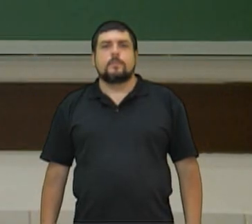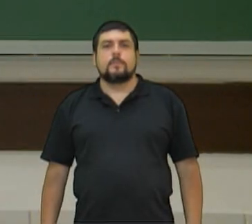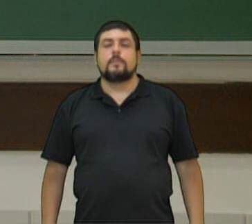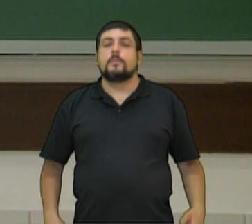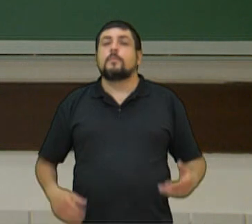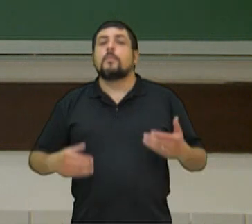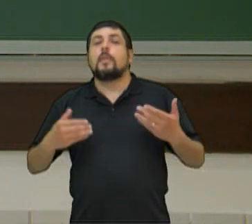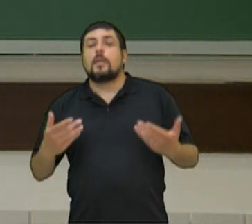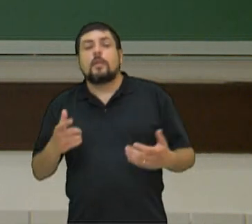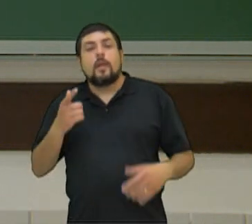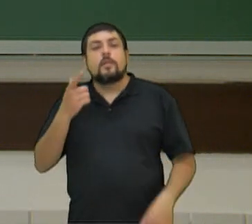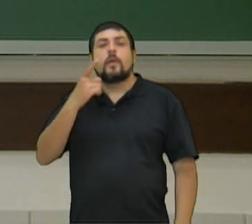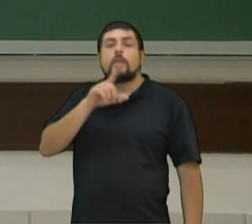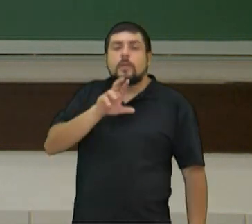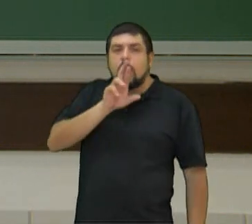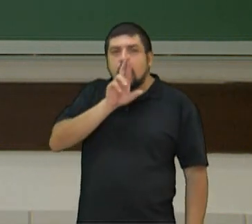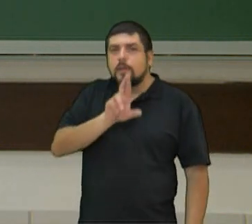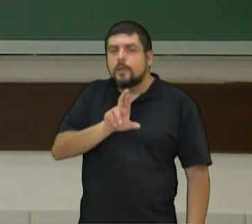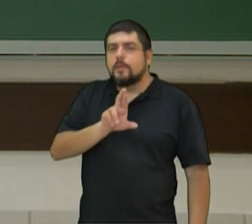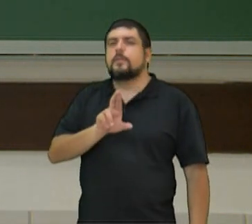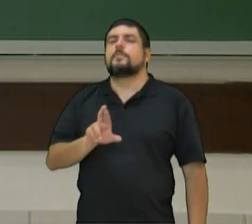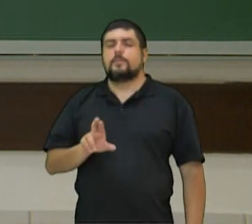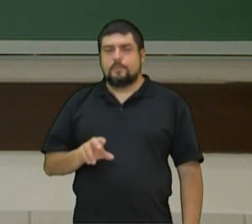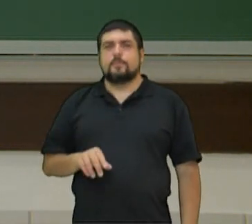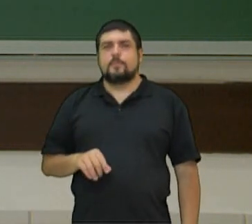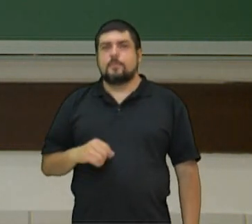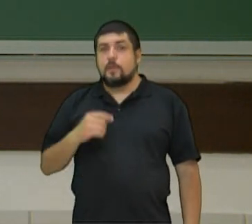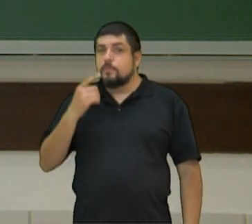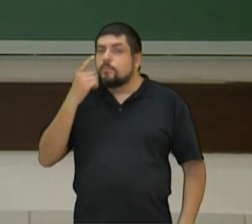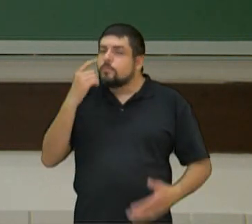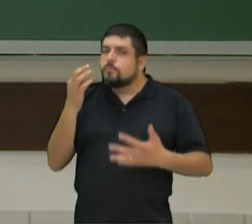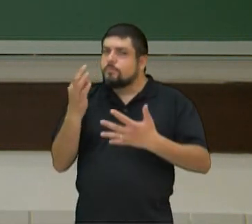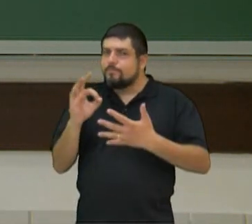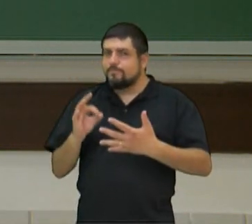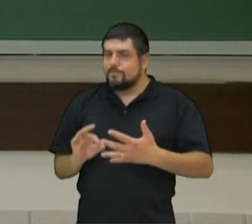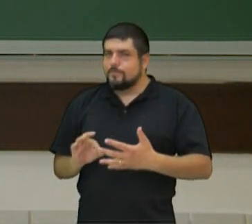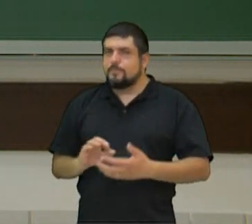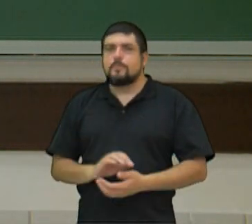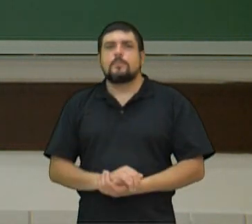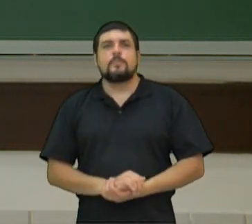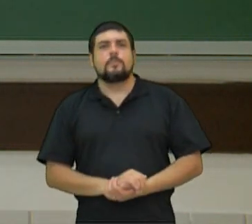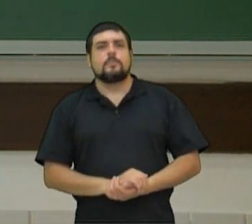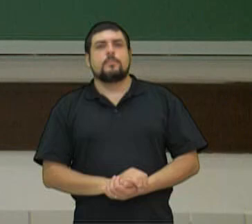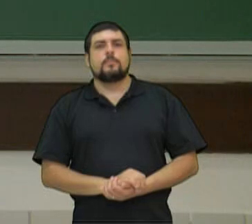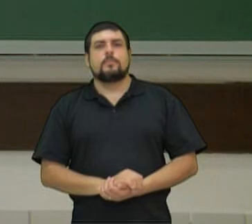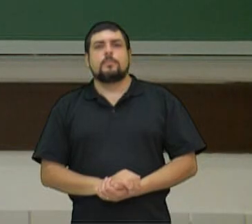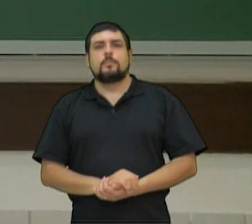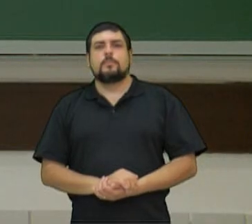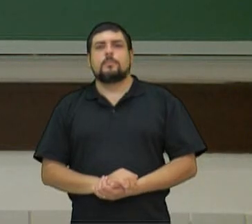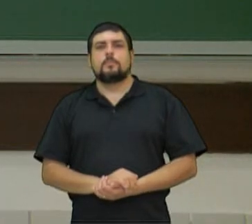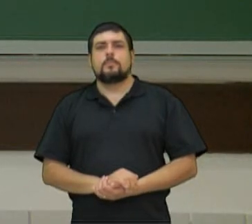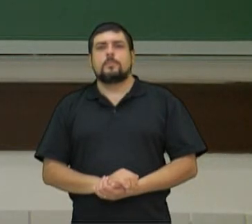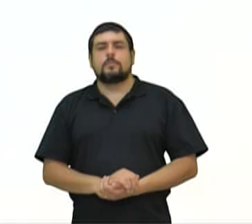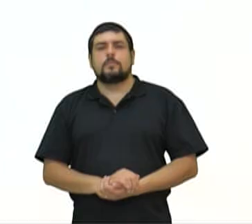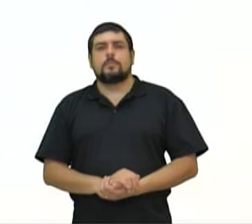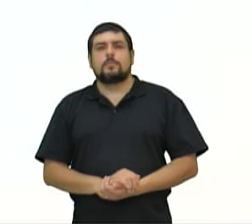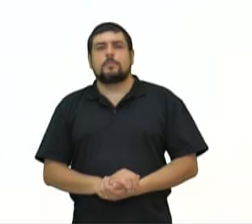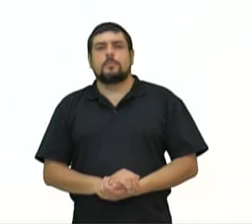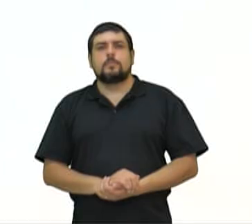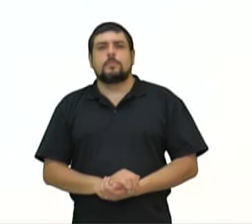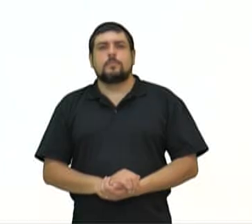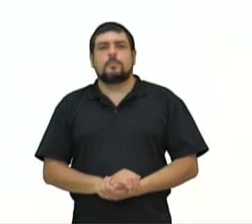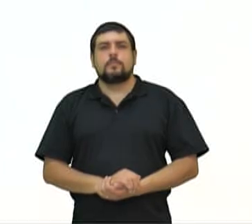E então, conseguiu responder todas elas? Vamos corrigir? Na primeira questão,